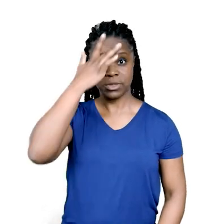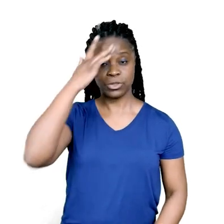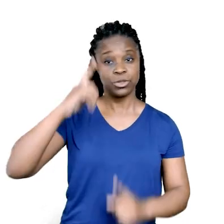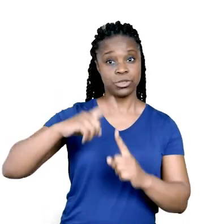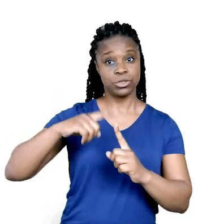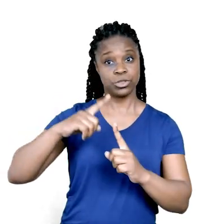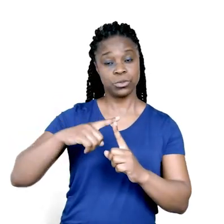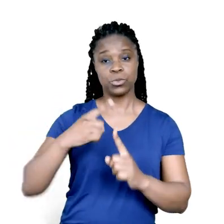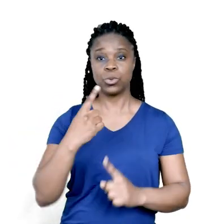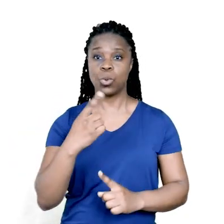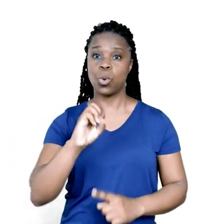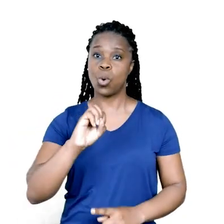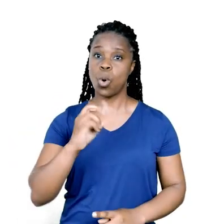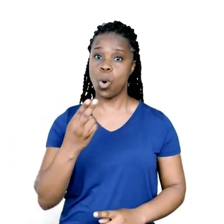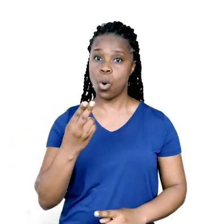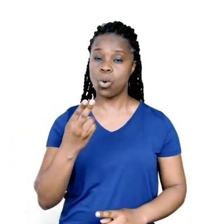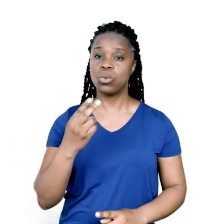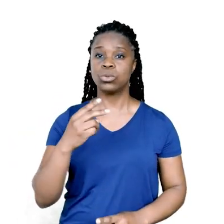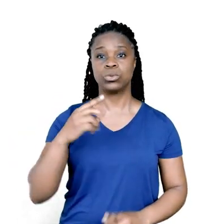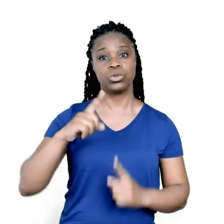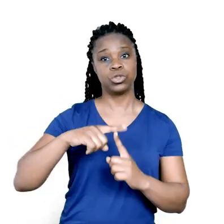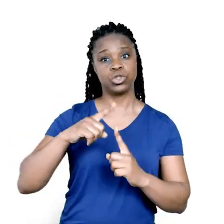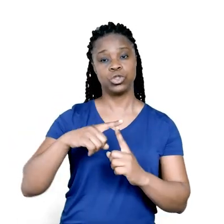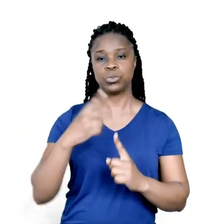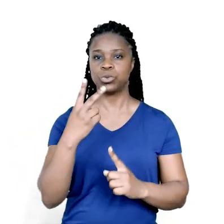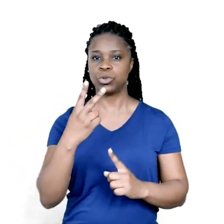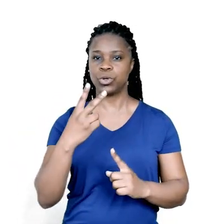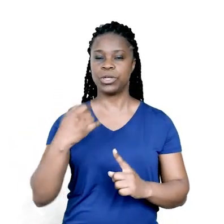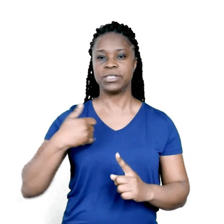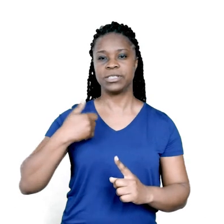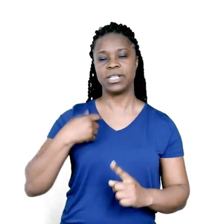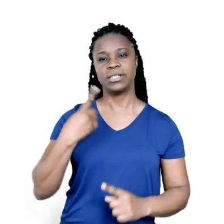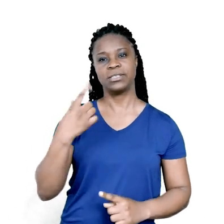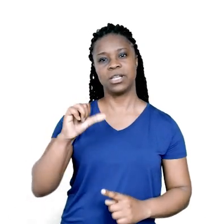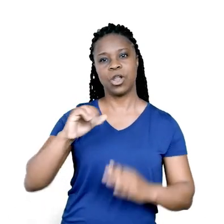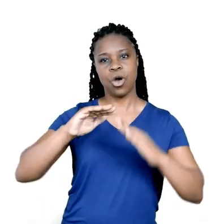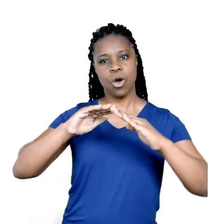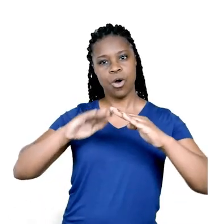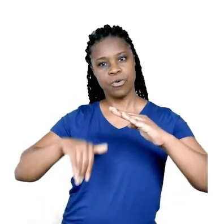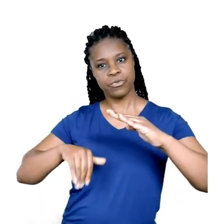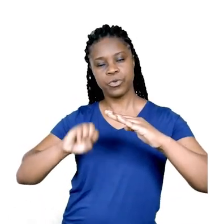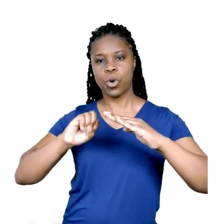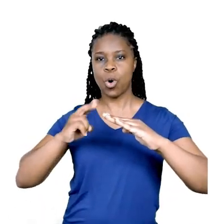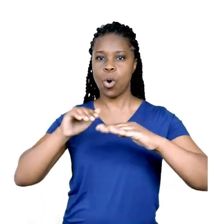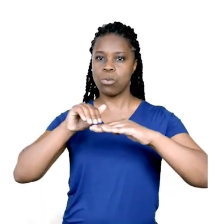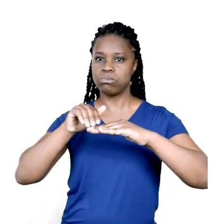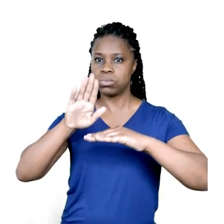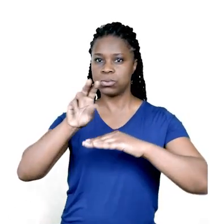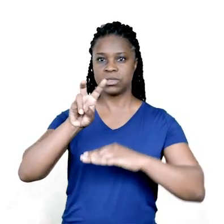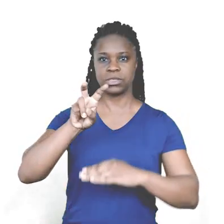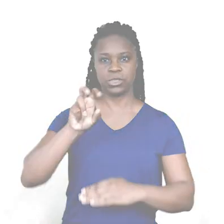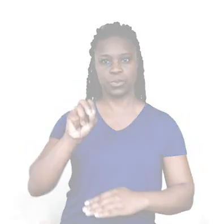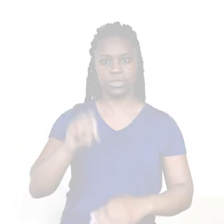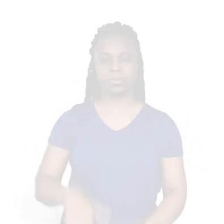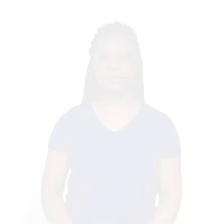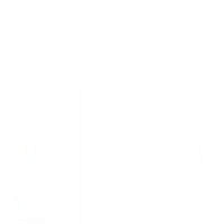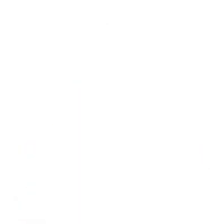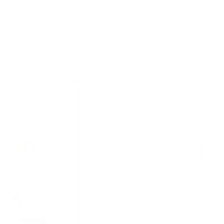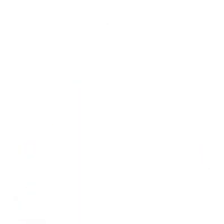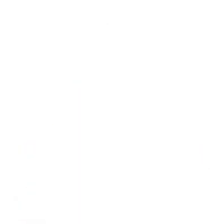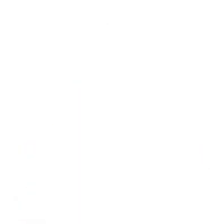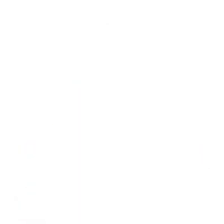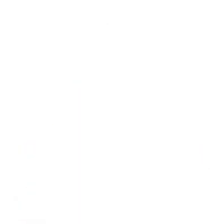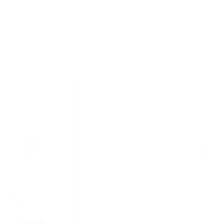pessoas com diabetes tipo 1 ou tipo 2 que tenham 19 anos ou menos ou a partir de 50 anos de